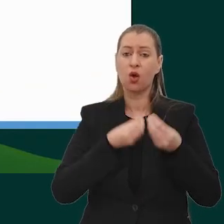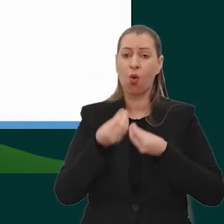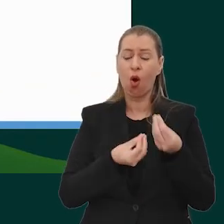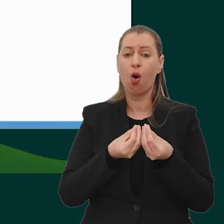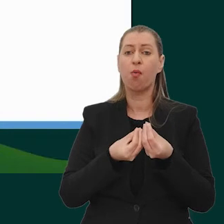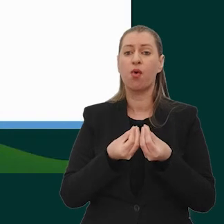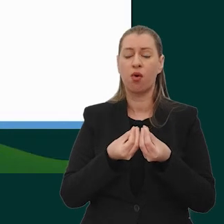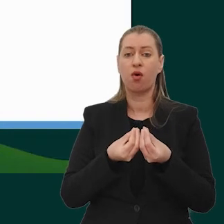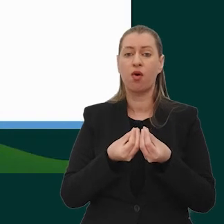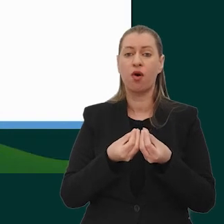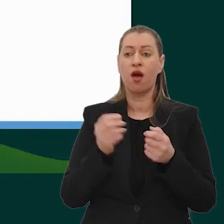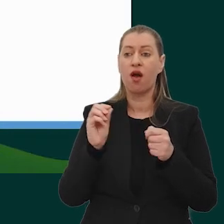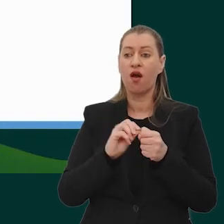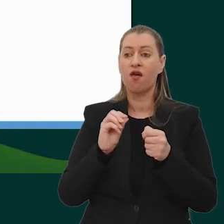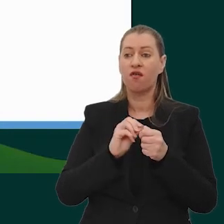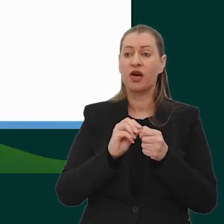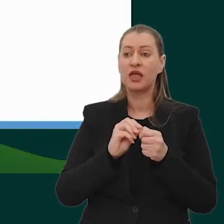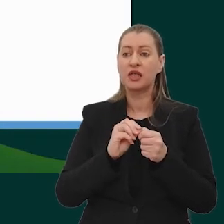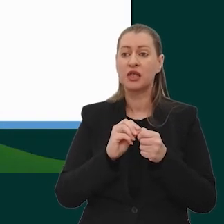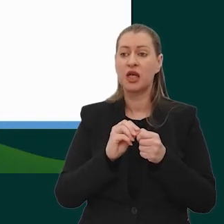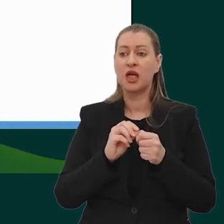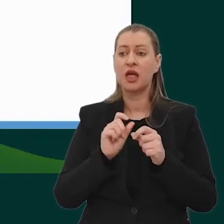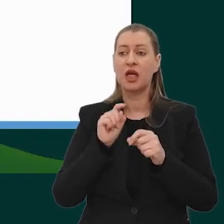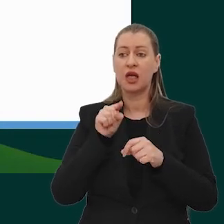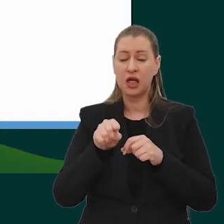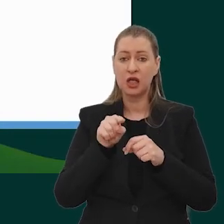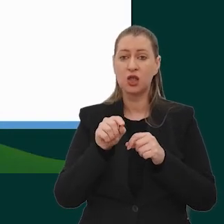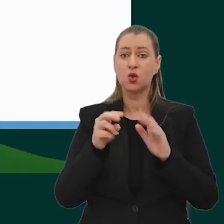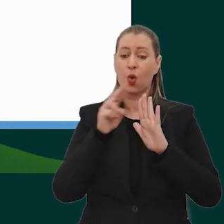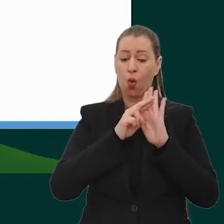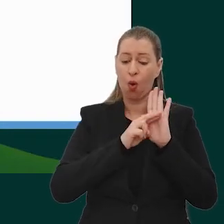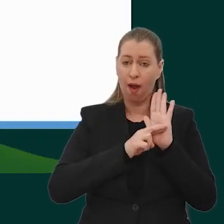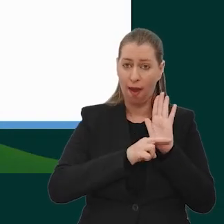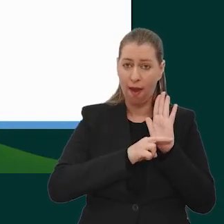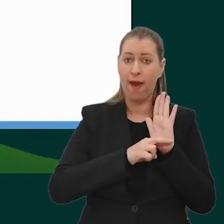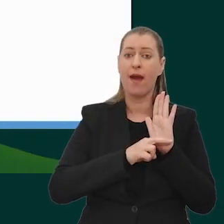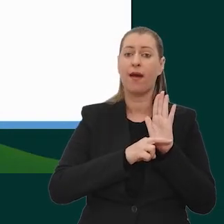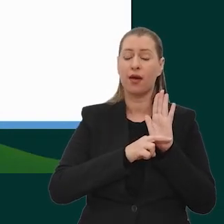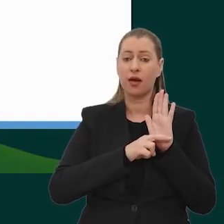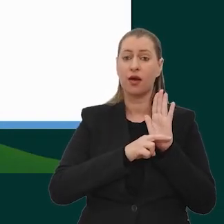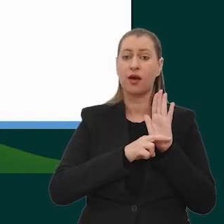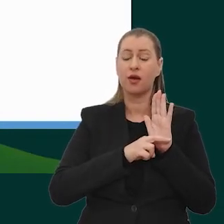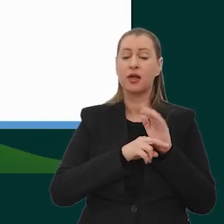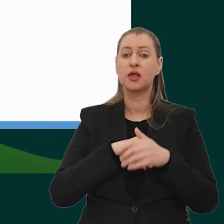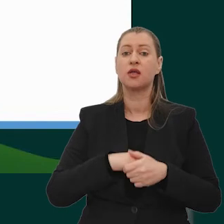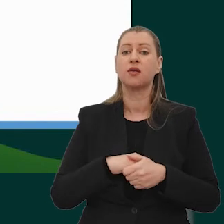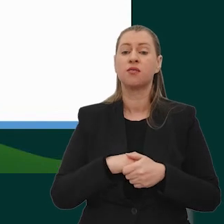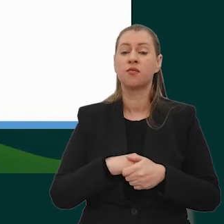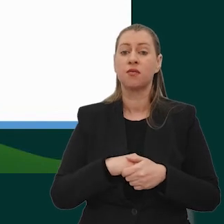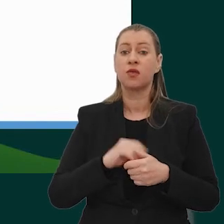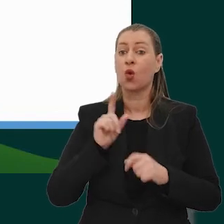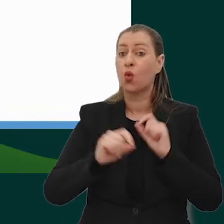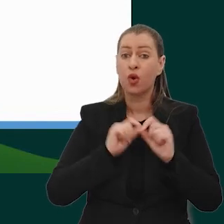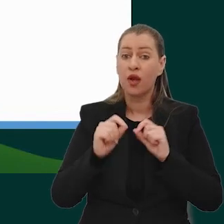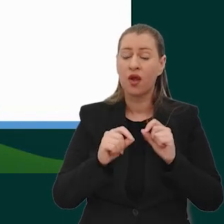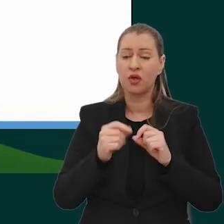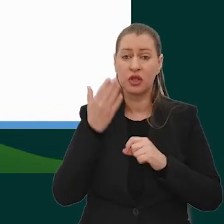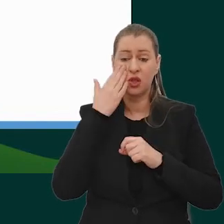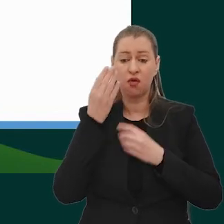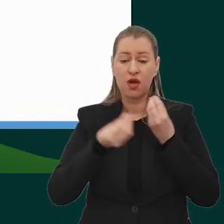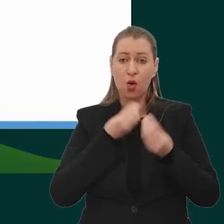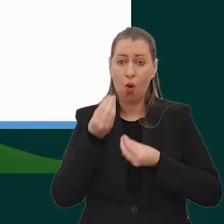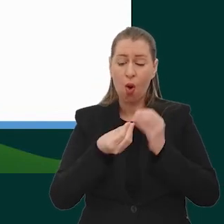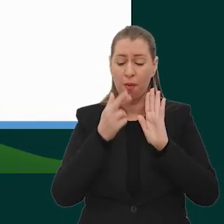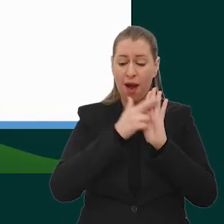um chatbot para vocês, informando regras, que eu sugiro que vocês brinquem um pouco, que vocês vão definindo as